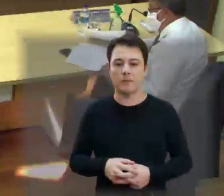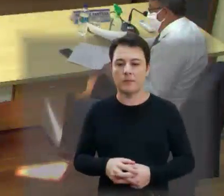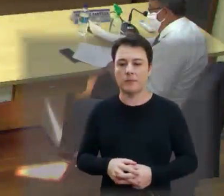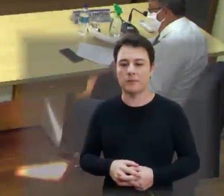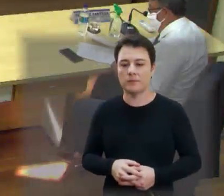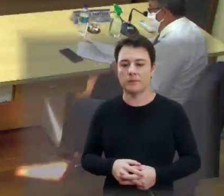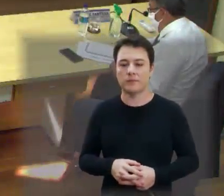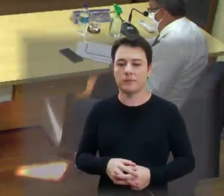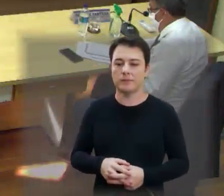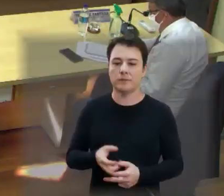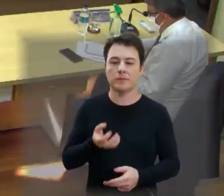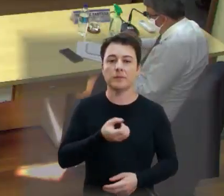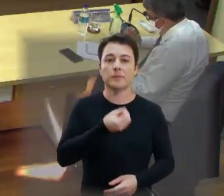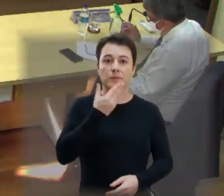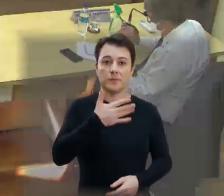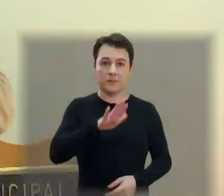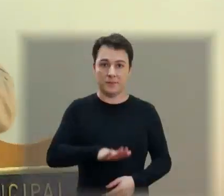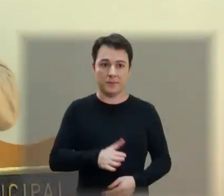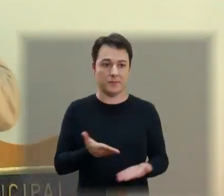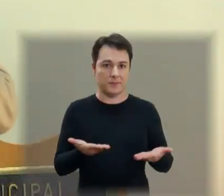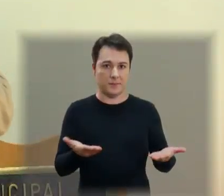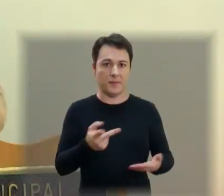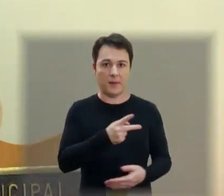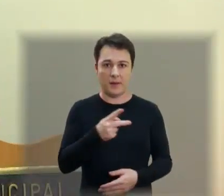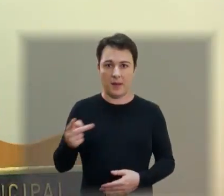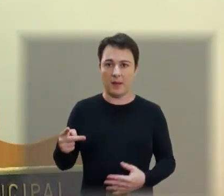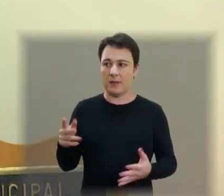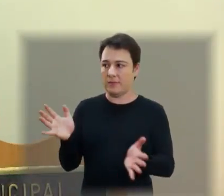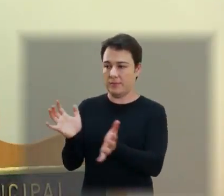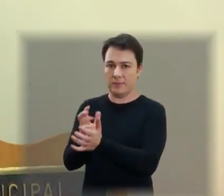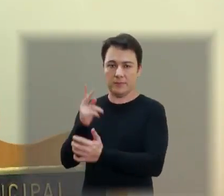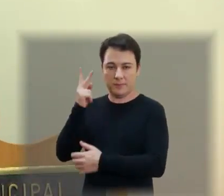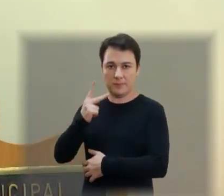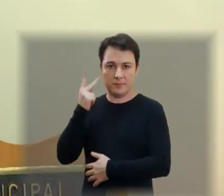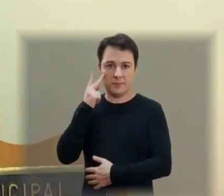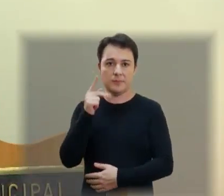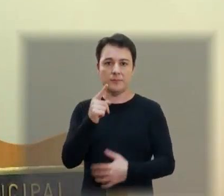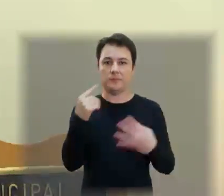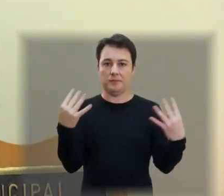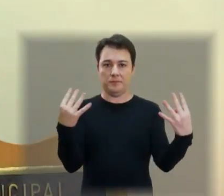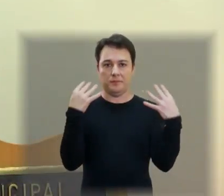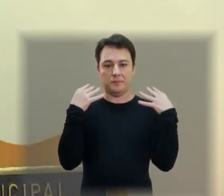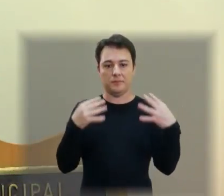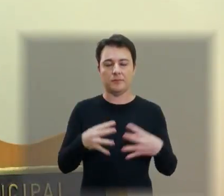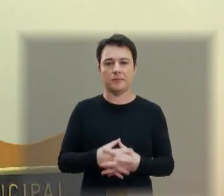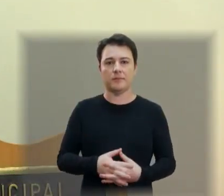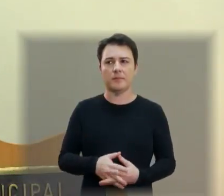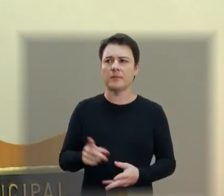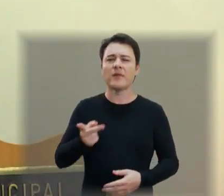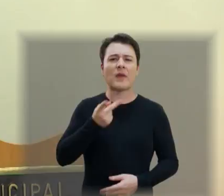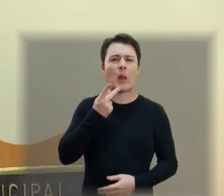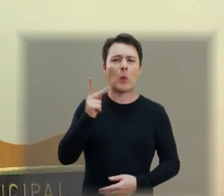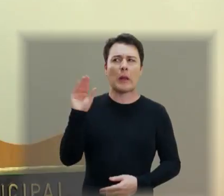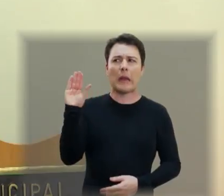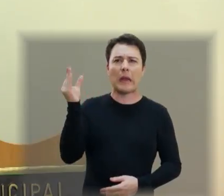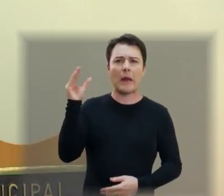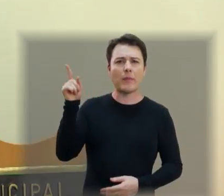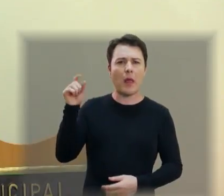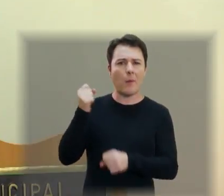Boa tarde, senhor presidente, nobres vereadores, quem nos ouve e nos assiste. Eu falando de lâmpada queimada, vou